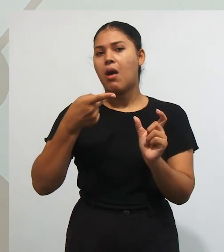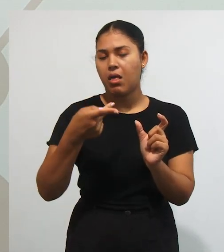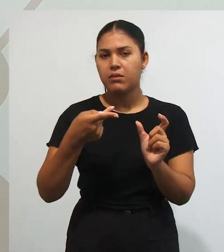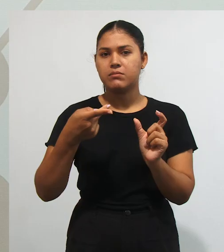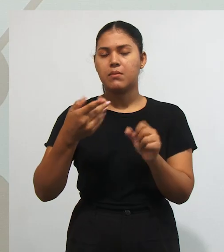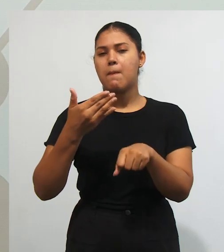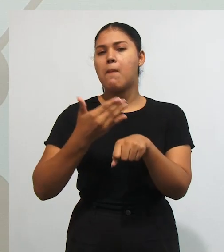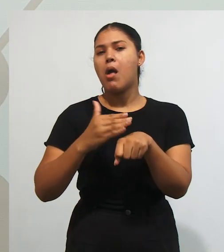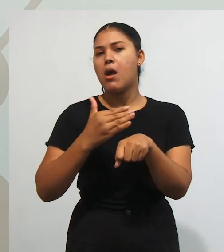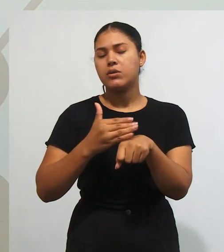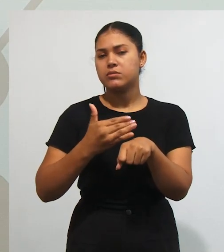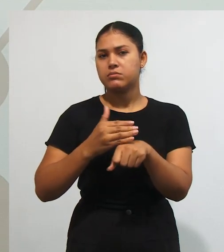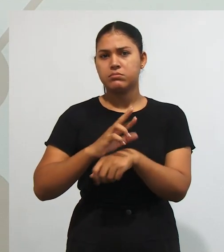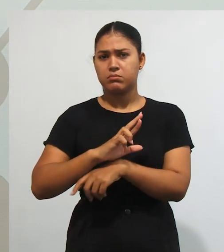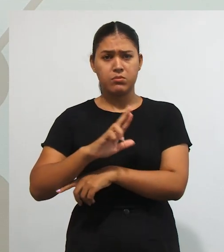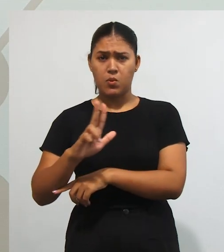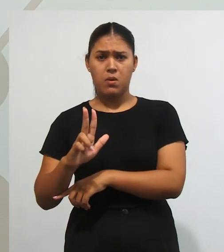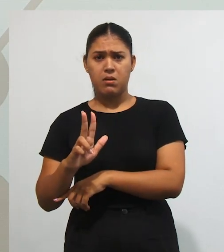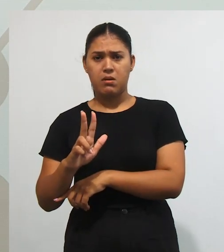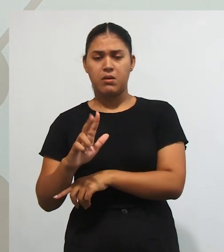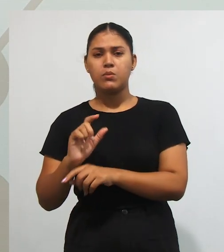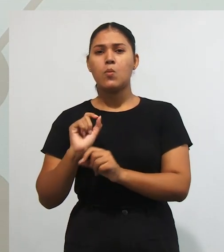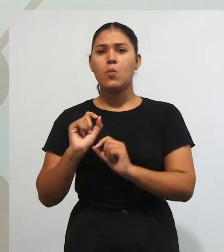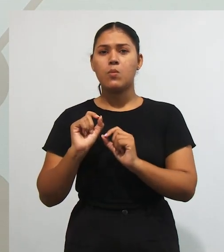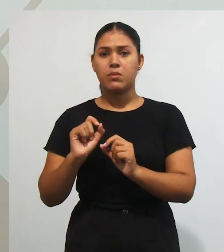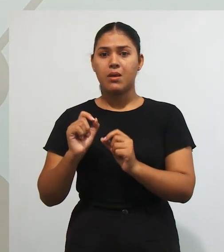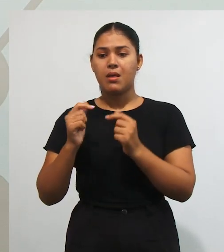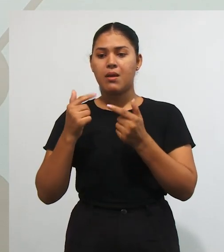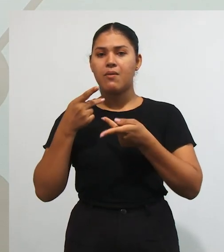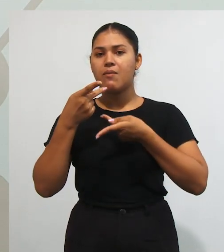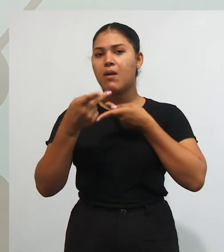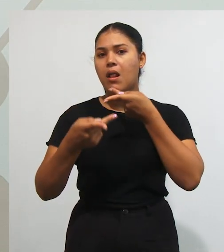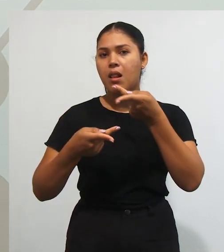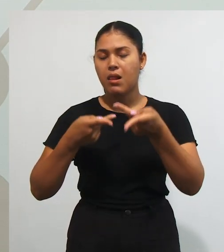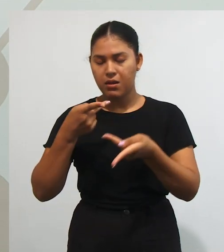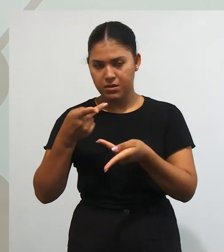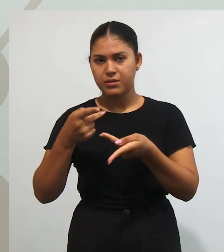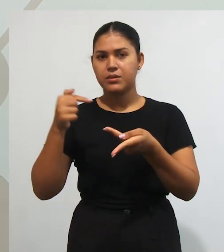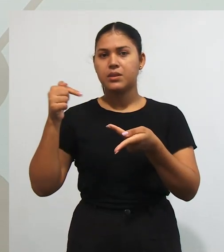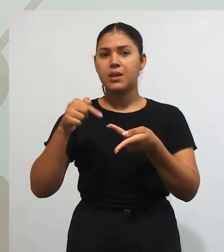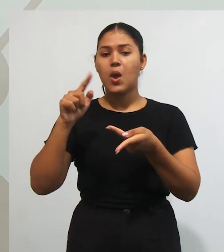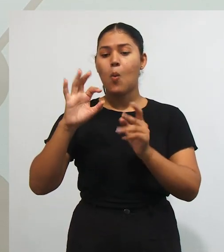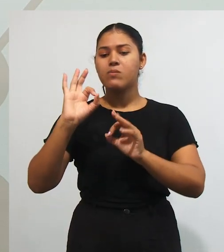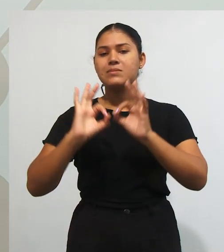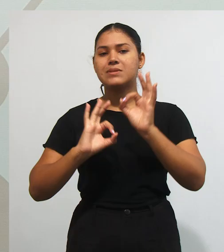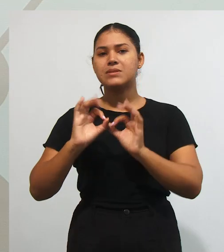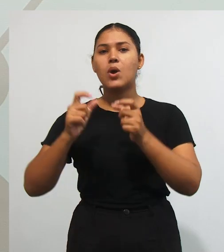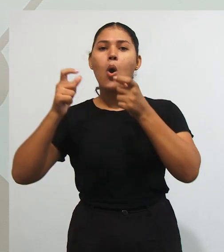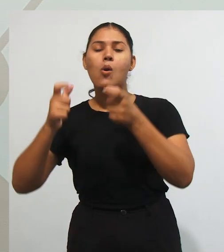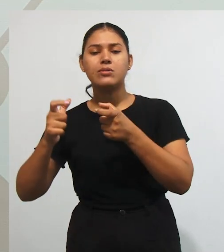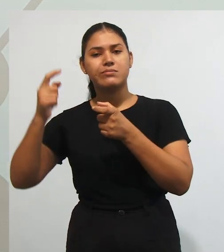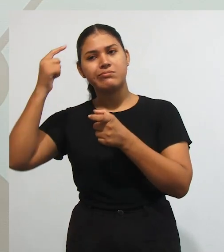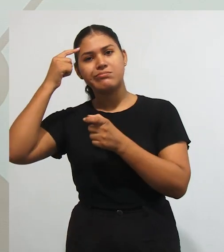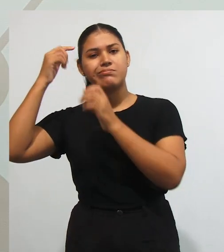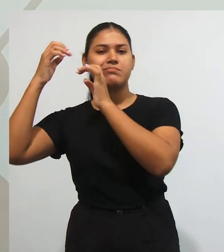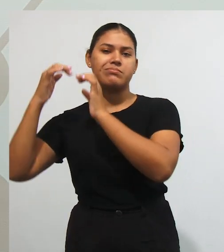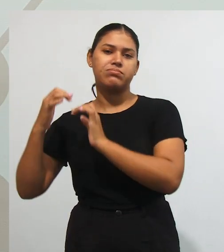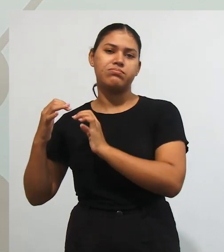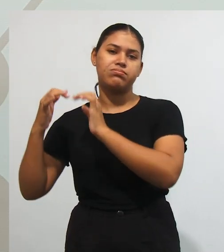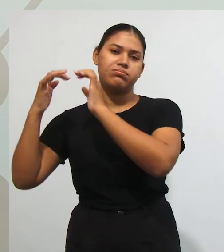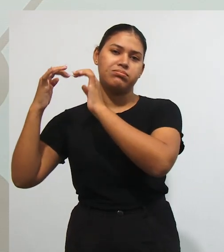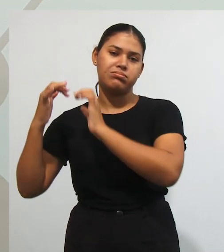que depende lá do pensamento. Pelo contrário, é a linguagem que organiza esse pensamento. E em organizar